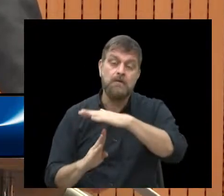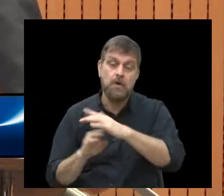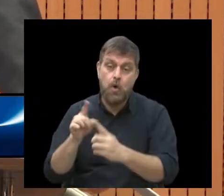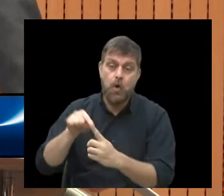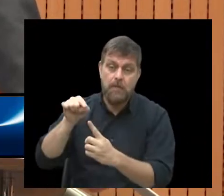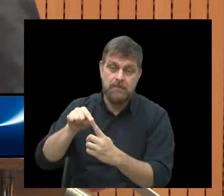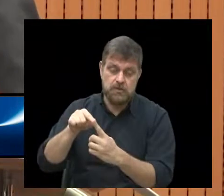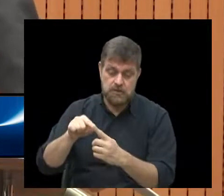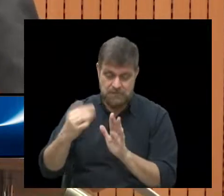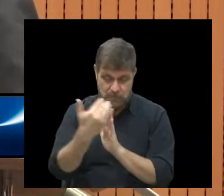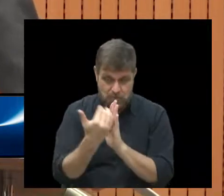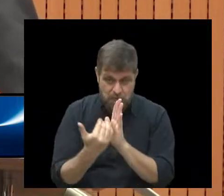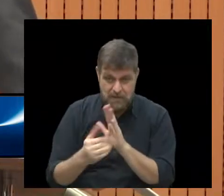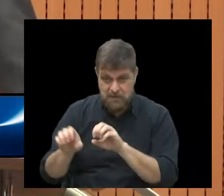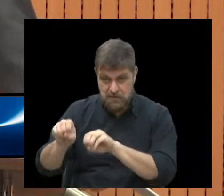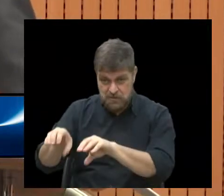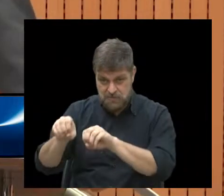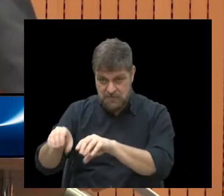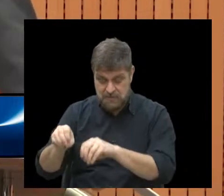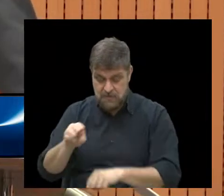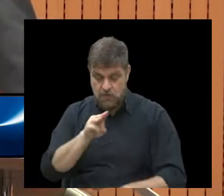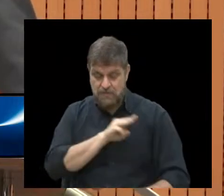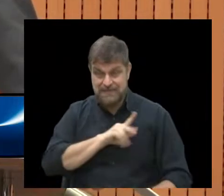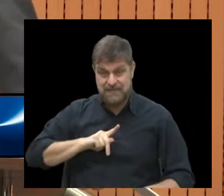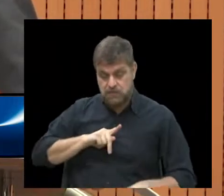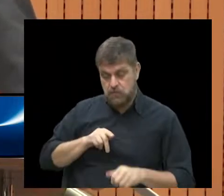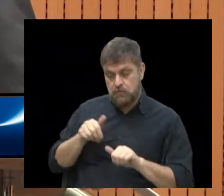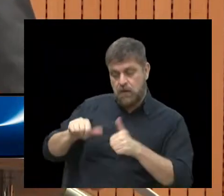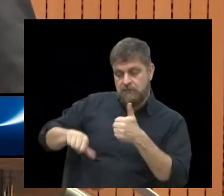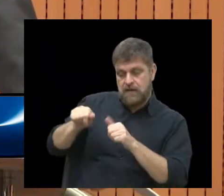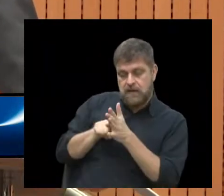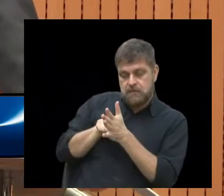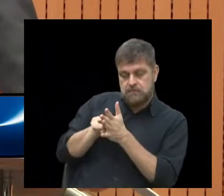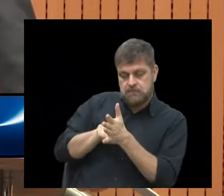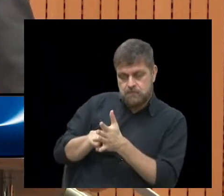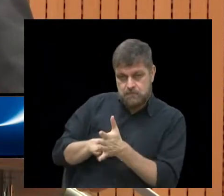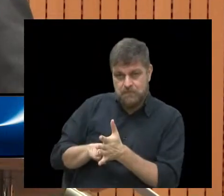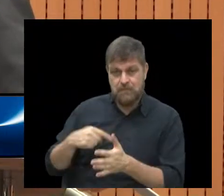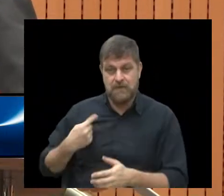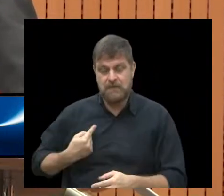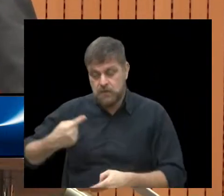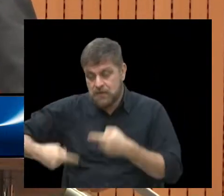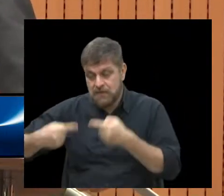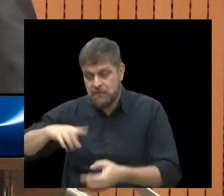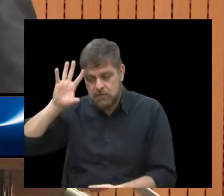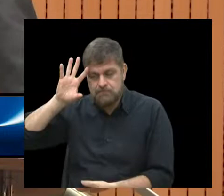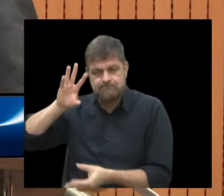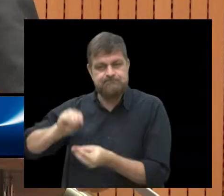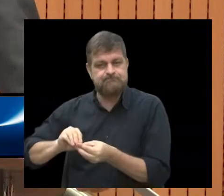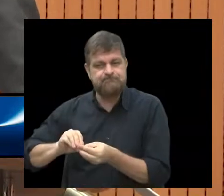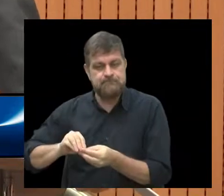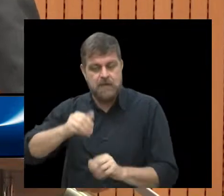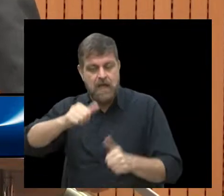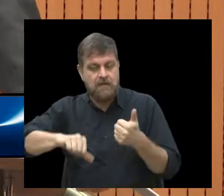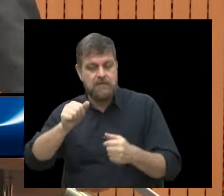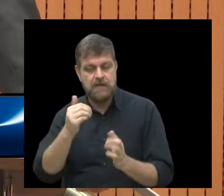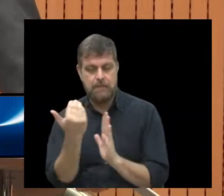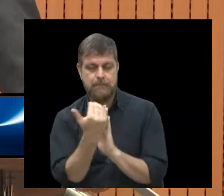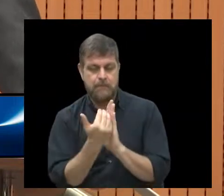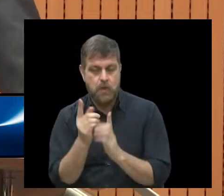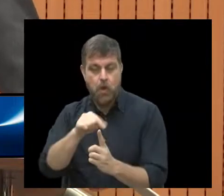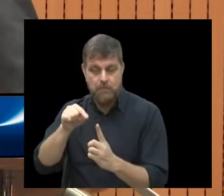plano, para a gente poder fazer um debate, para tirar conclusões e avaliar quais as metas que